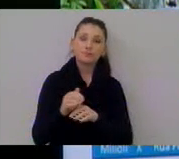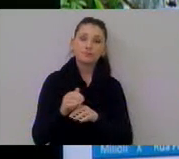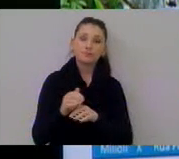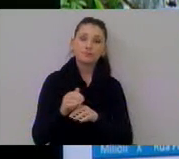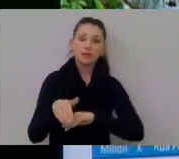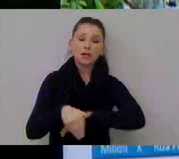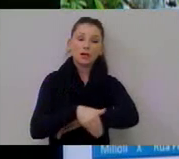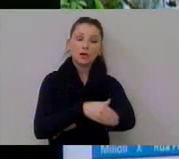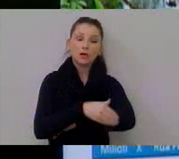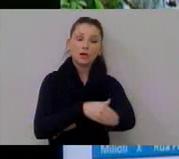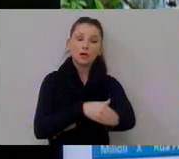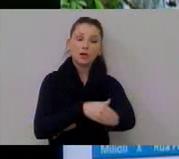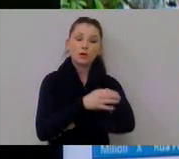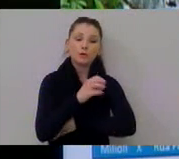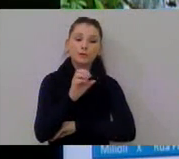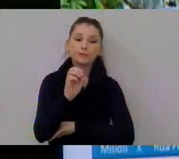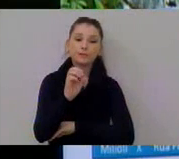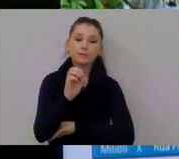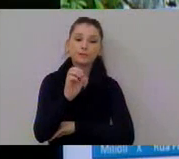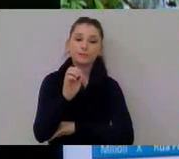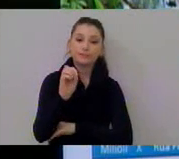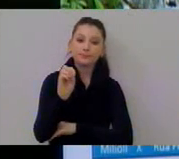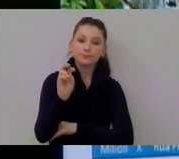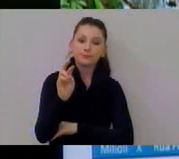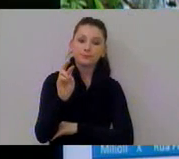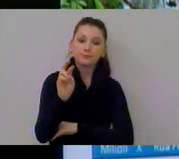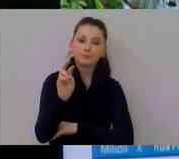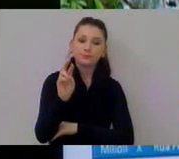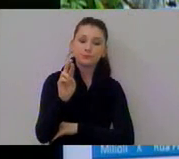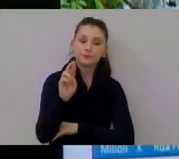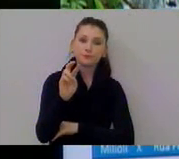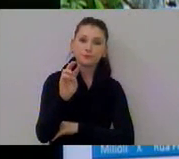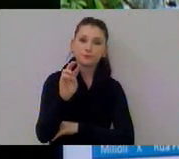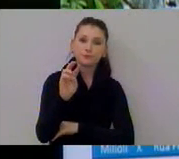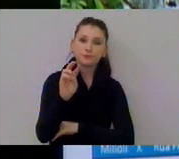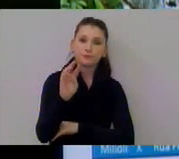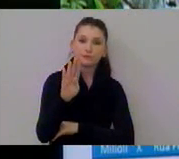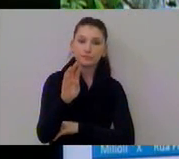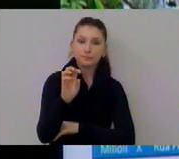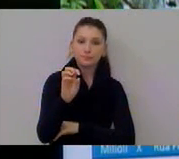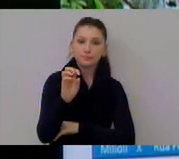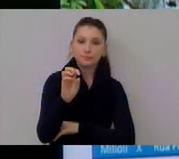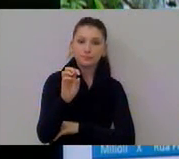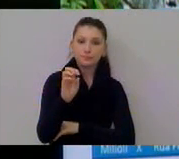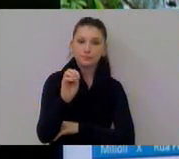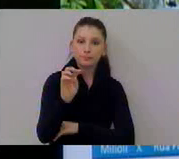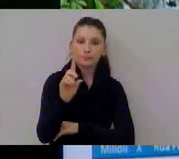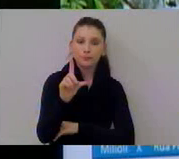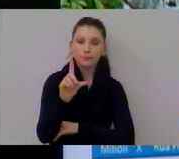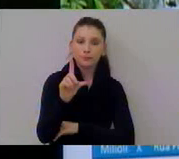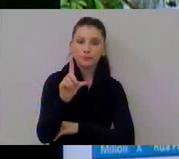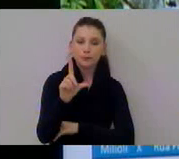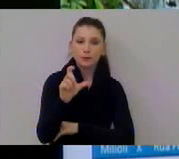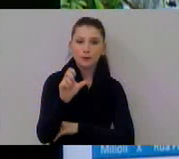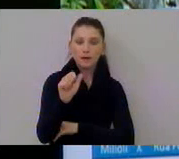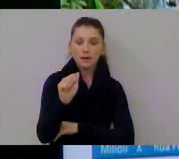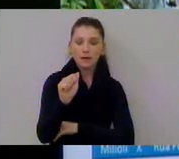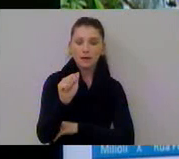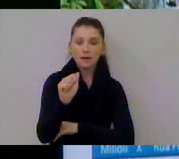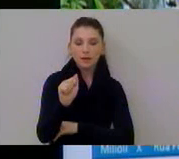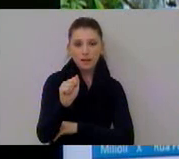Rua Santa Hortolã Milioli e Rua Frei Damião.